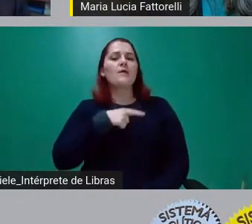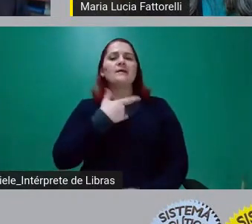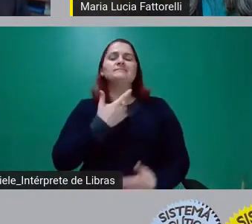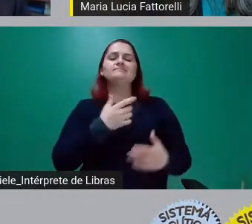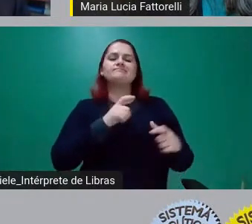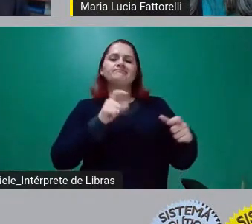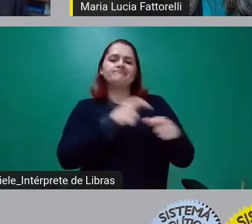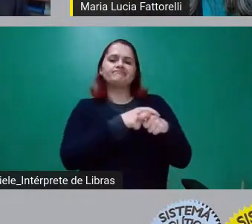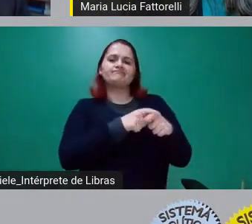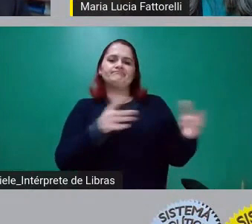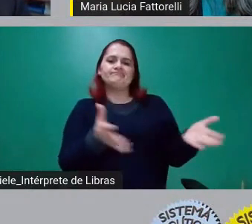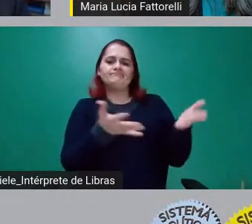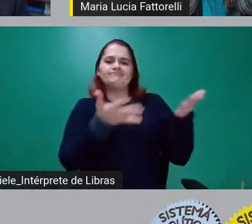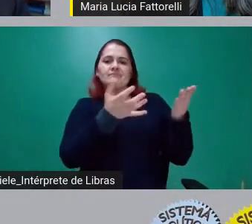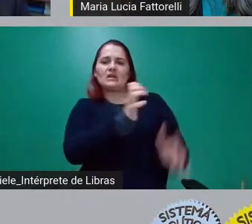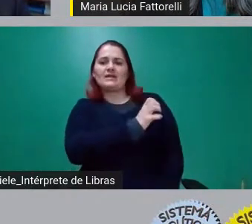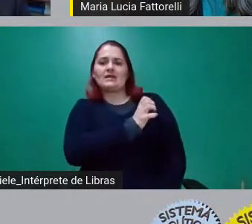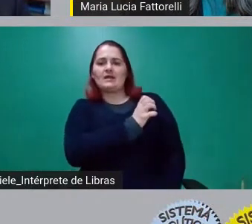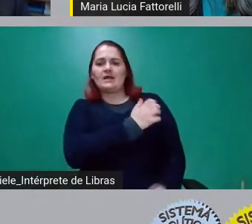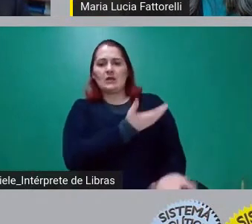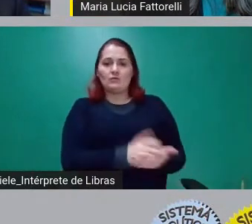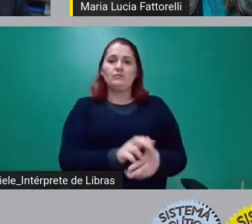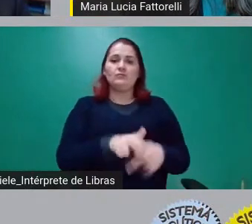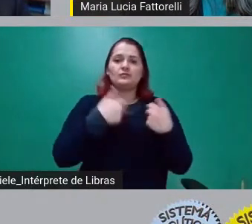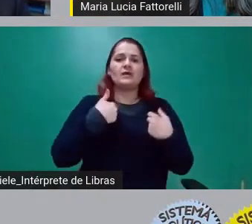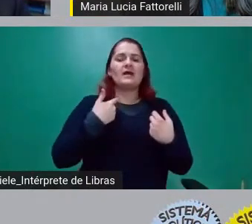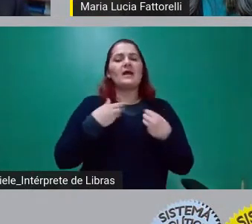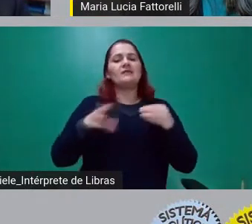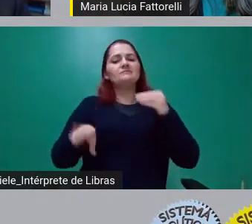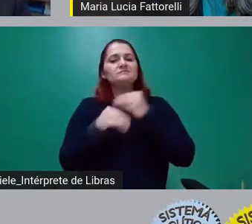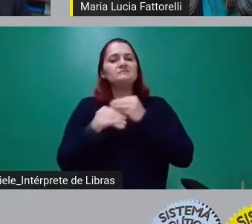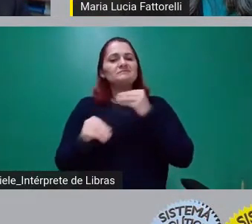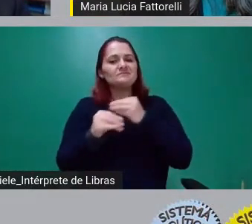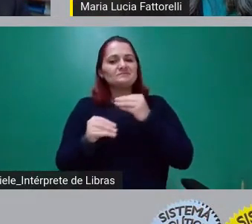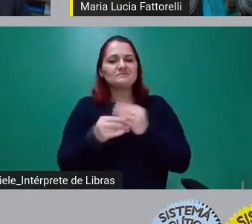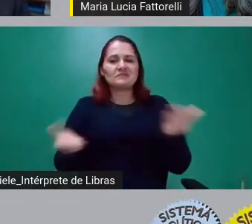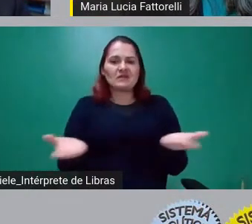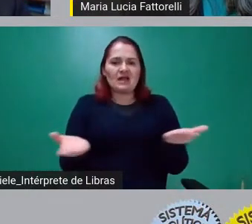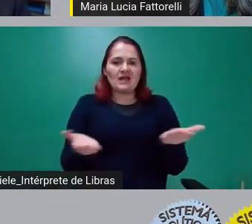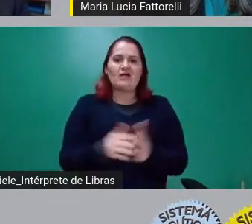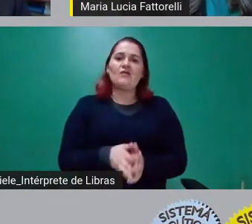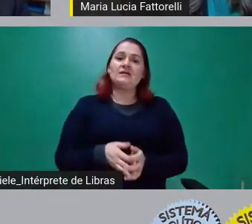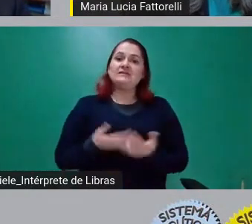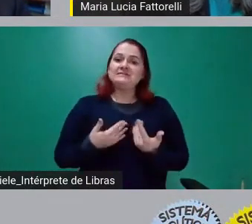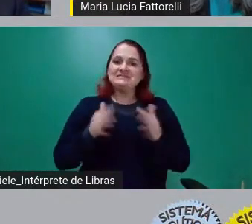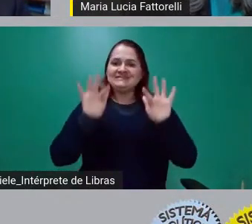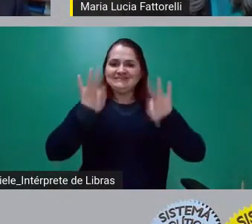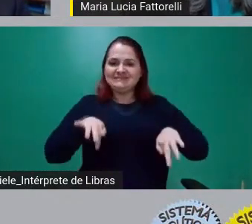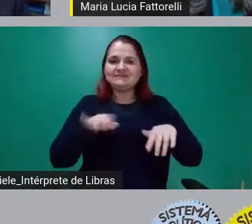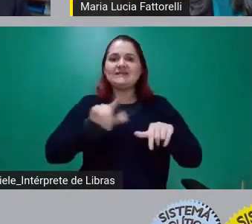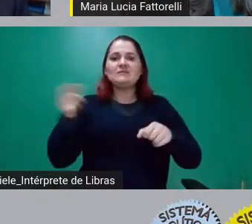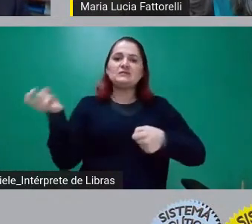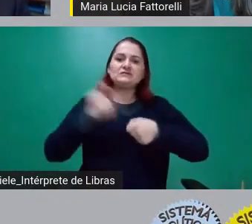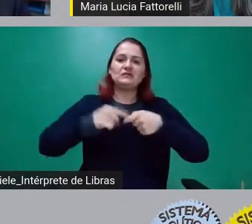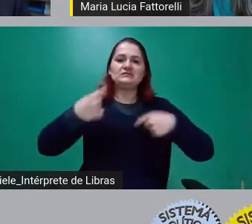interesse do conjunto da classe trabalhadora. Essas minhas contribuições iniciais, eu encerro por aqui e depois voltaremos para o debate. Muito obrigado.